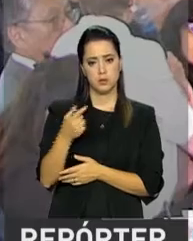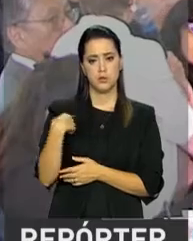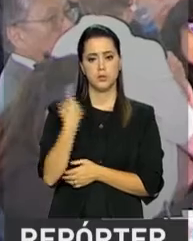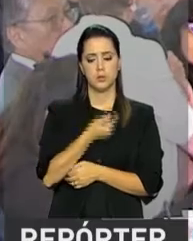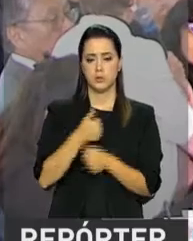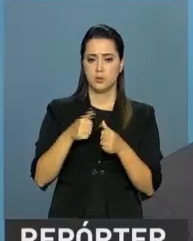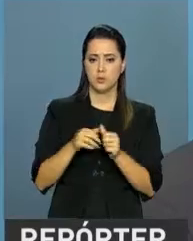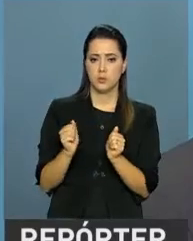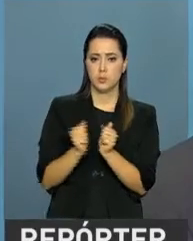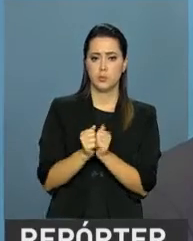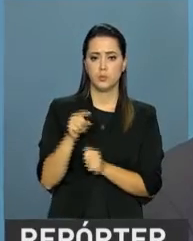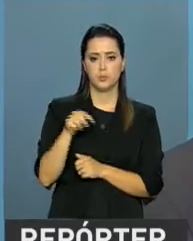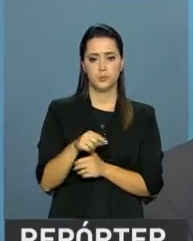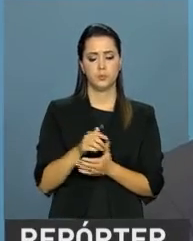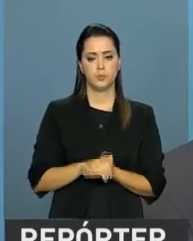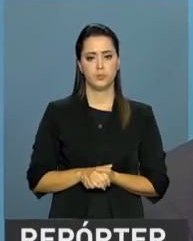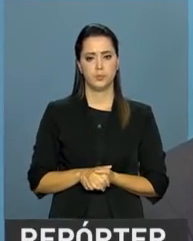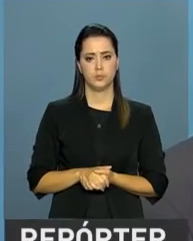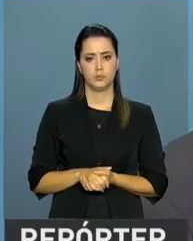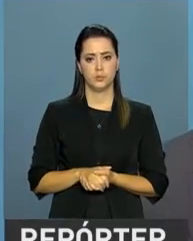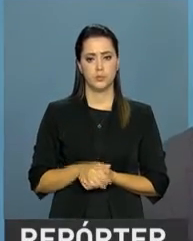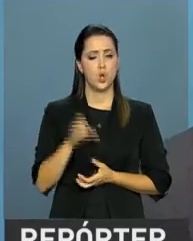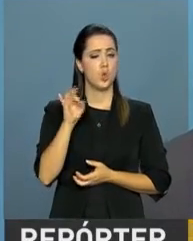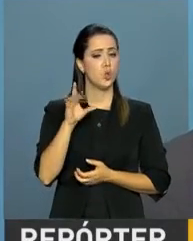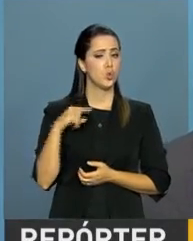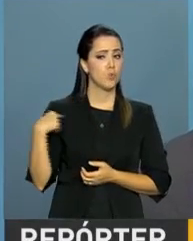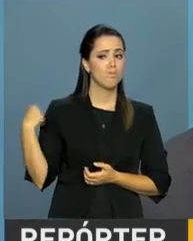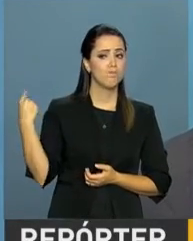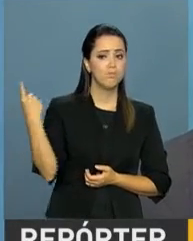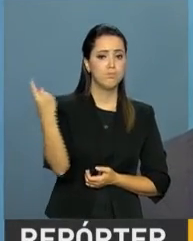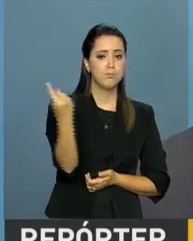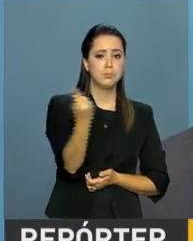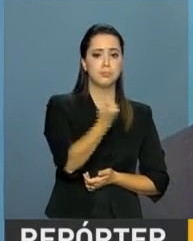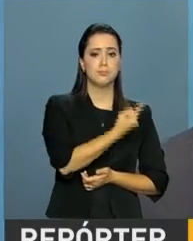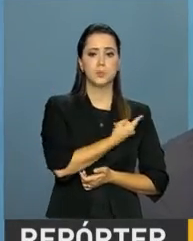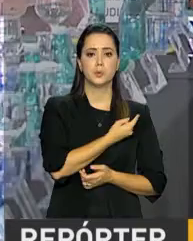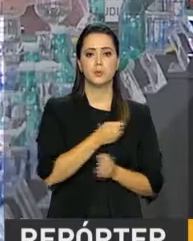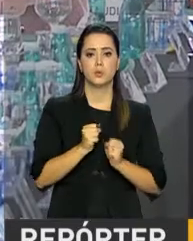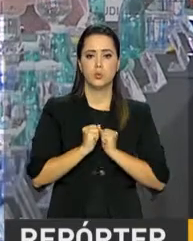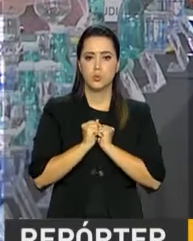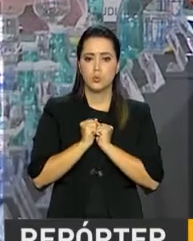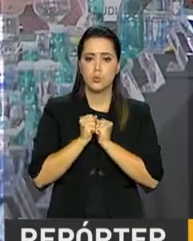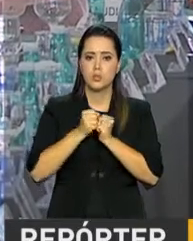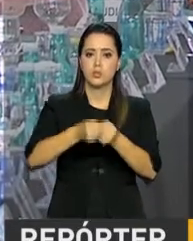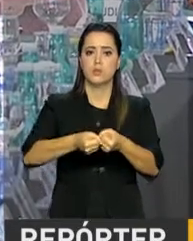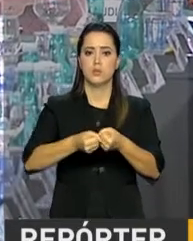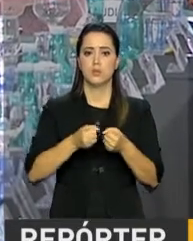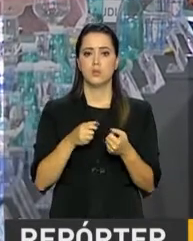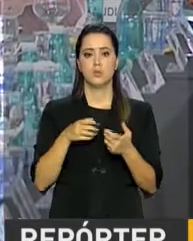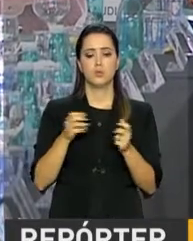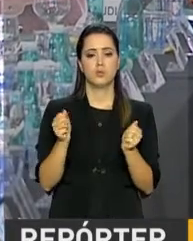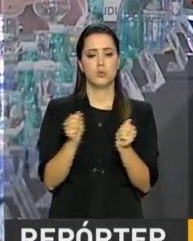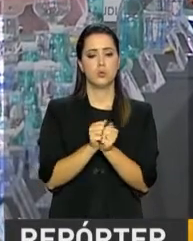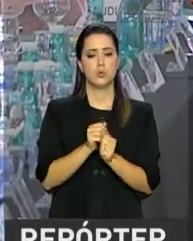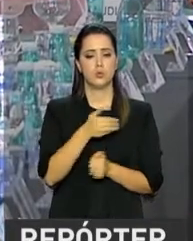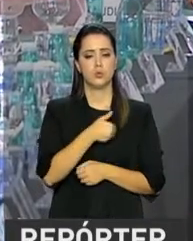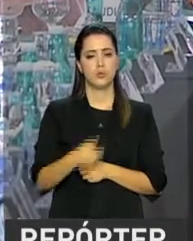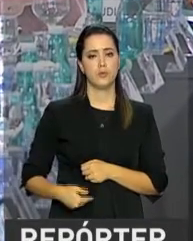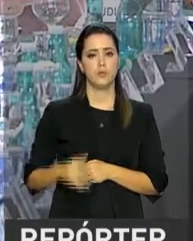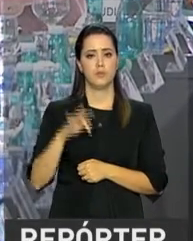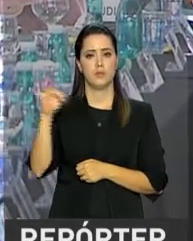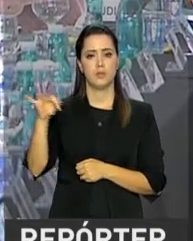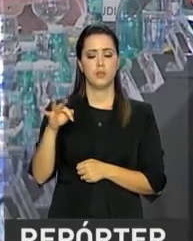nós estamos aqui apenas juntos o esforço dos coordenados e bem articulados entre a união os estados